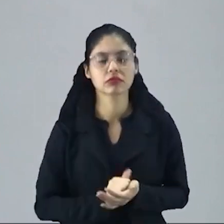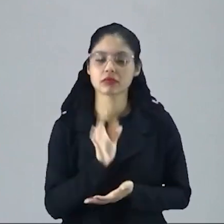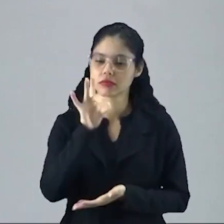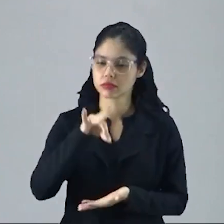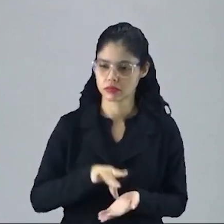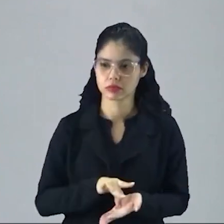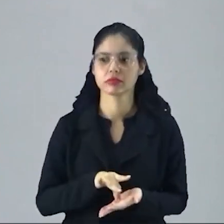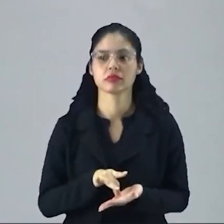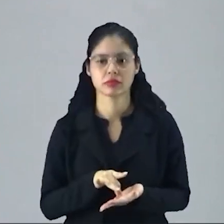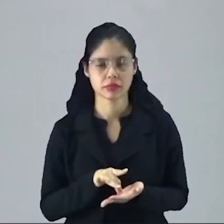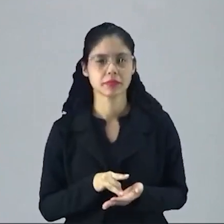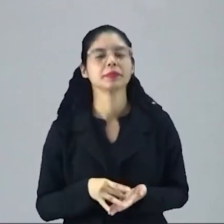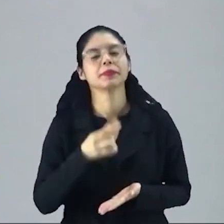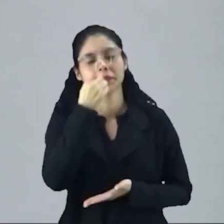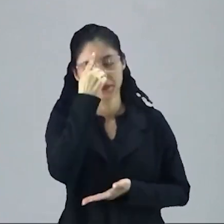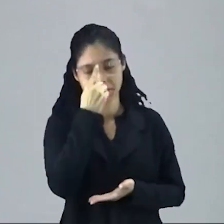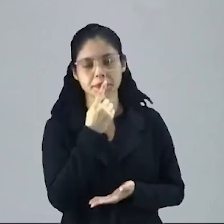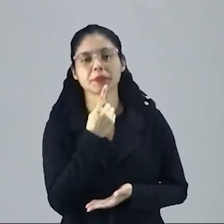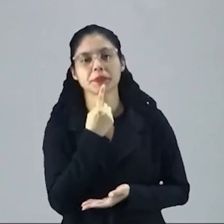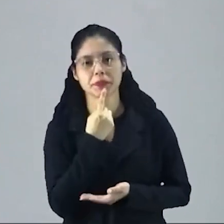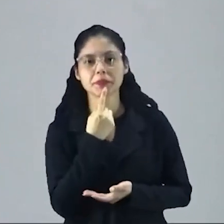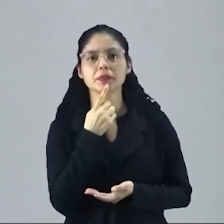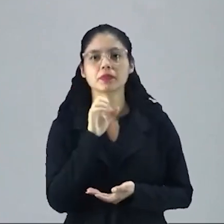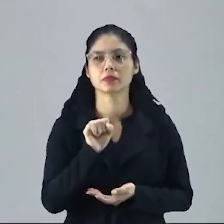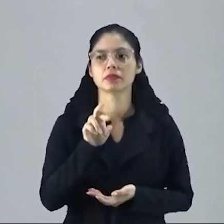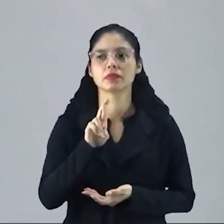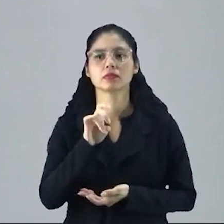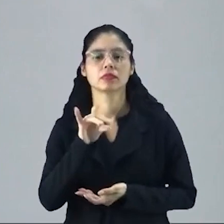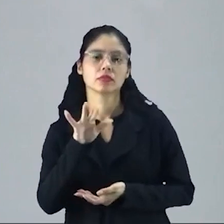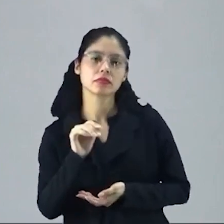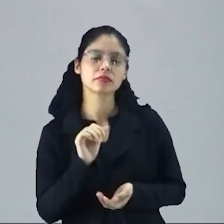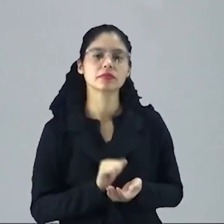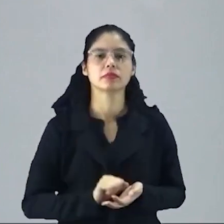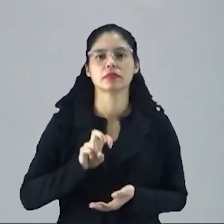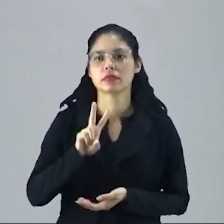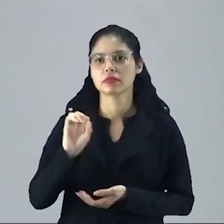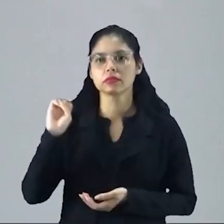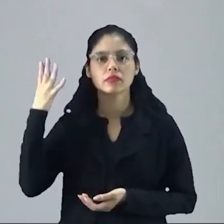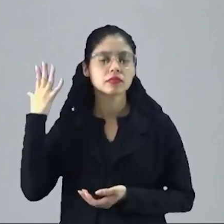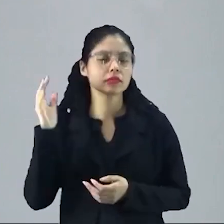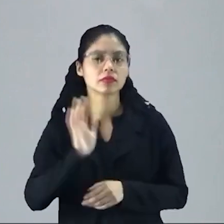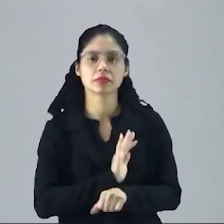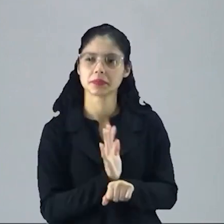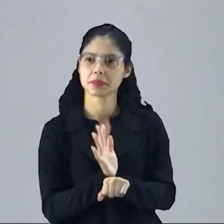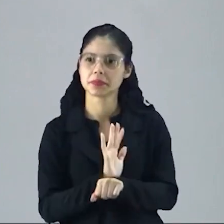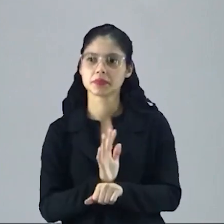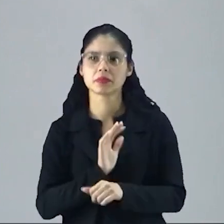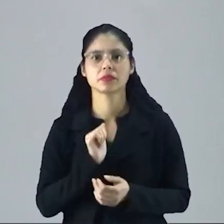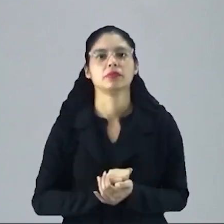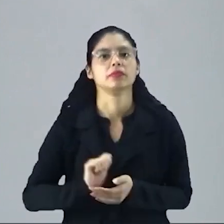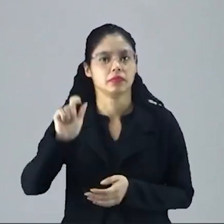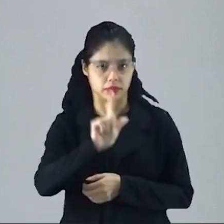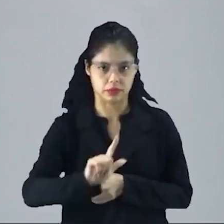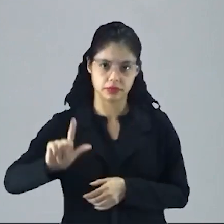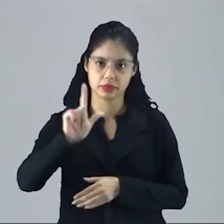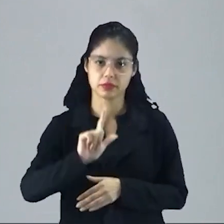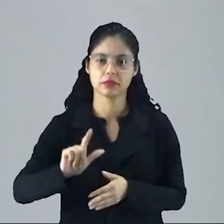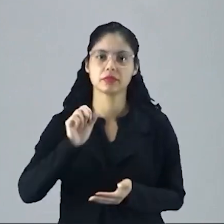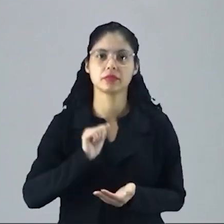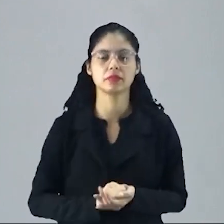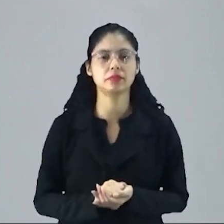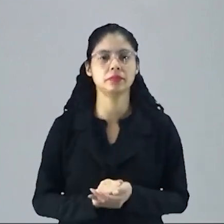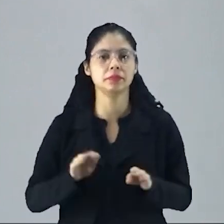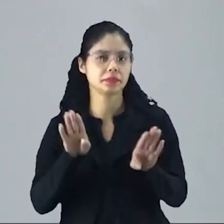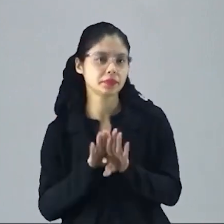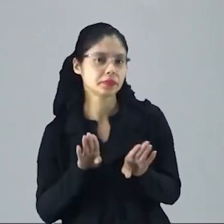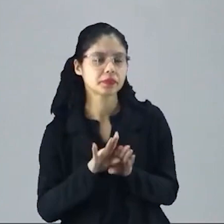em realidade, em cena, né? O surrealismo também vai acontecer no cinema, ele vai acontecer na literatura, e eu